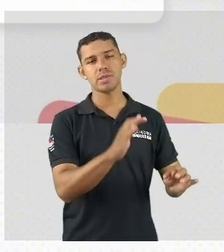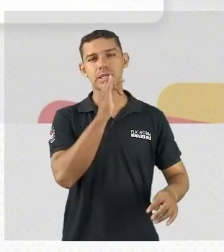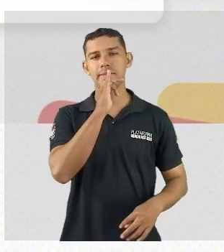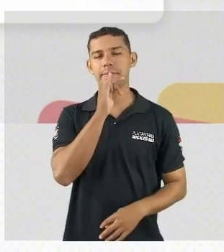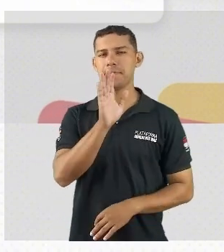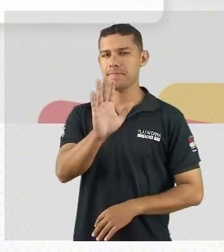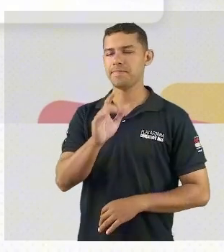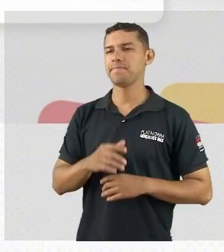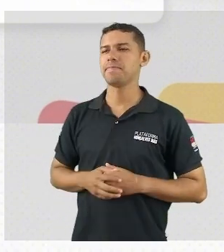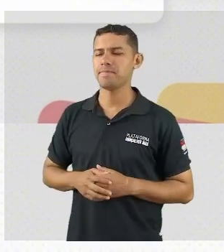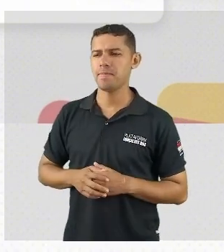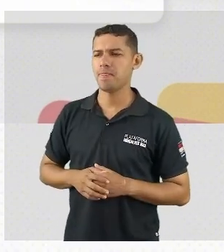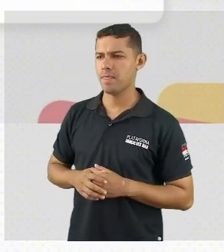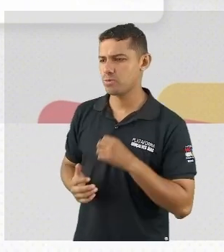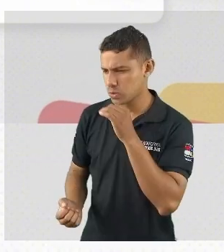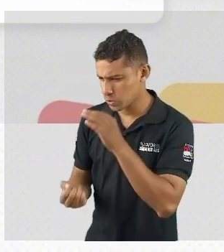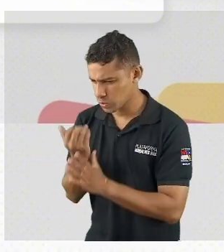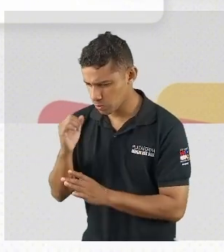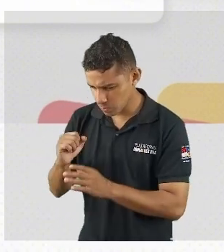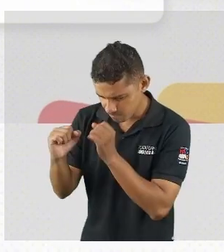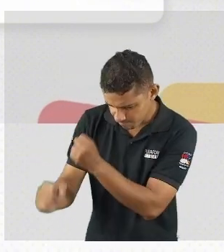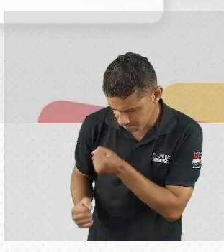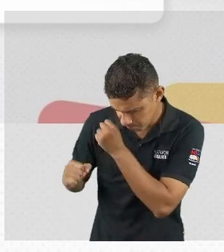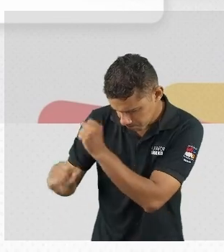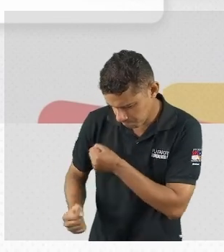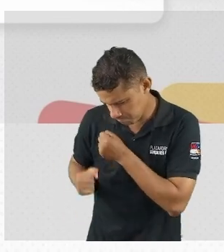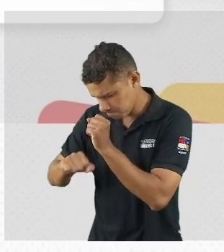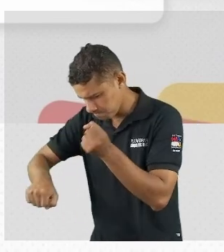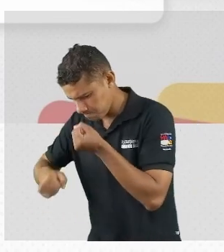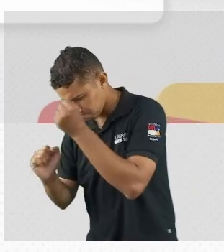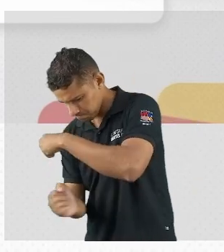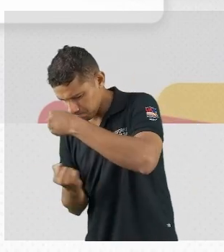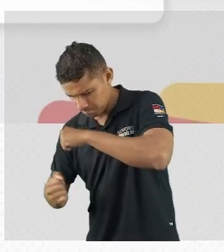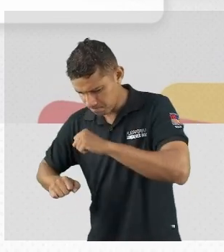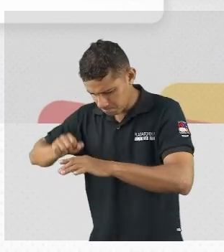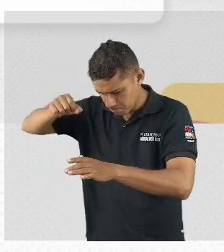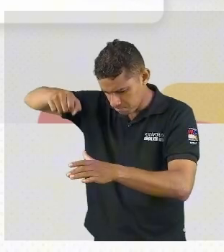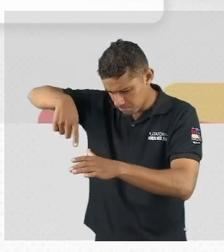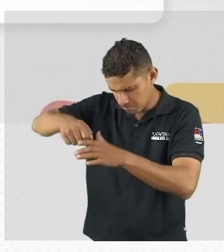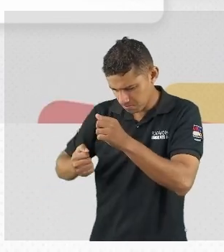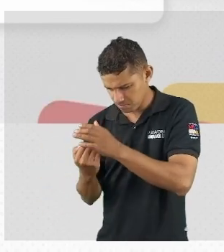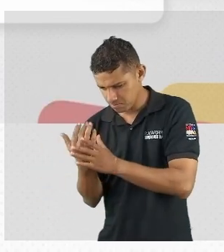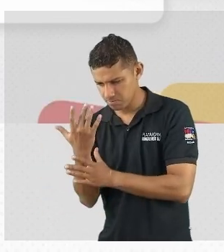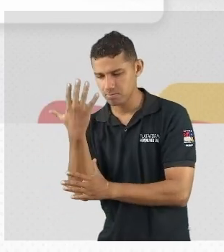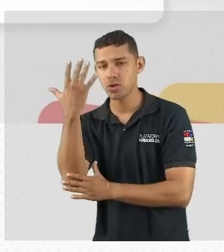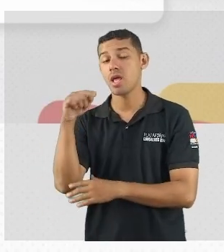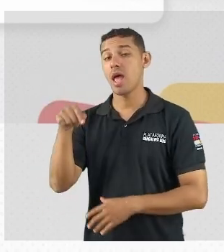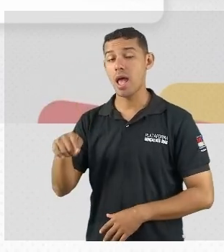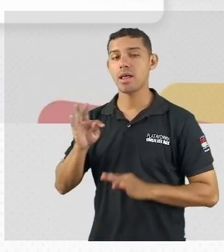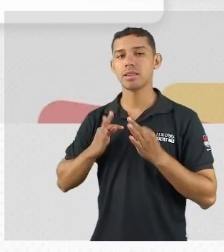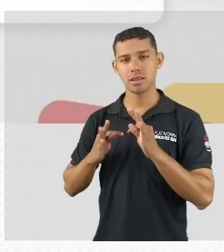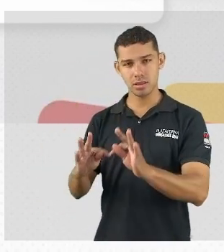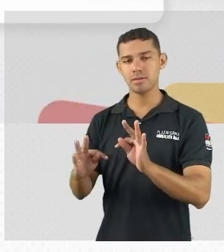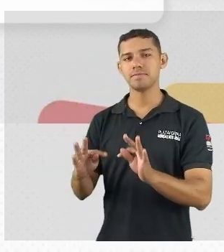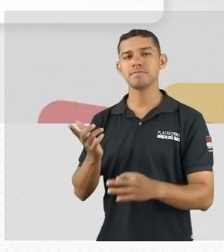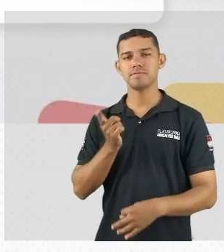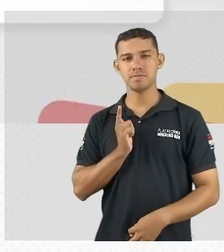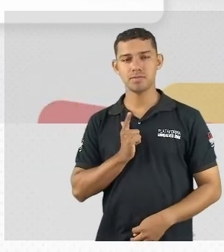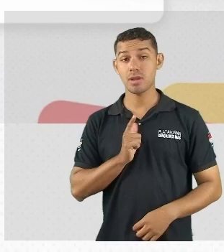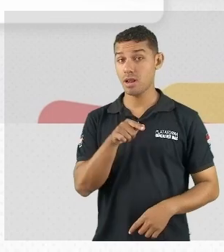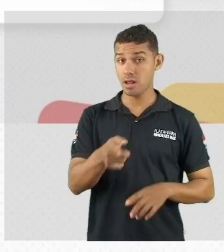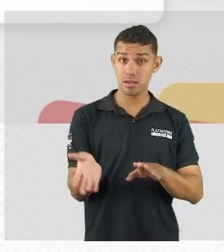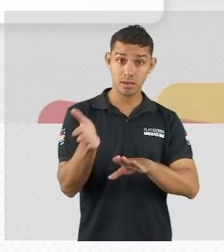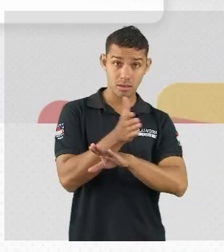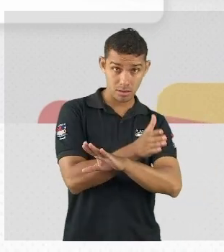e construo algo que vai cavar a terra que eu vou plantar, é uma tecnologia. Estes homens, em cada momento, começaram a utilizar, desde o